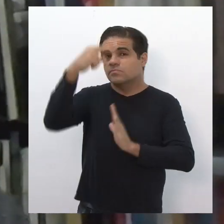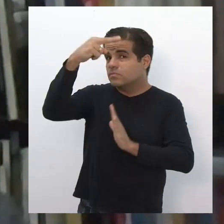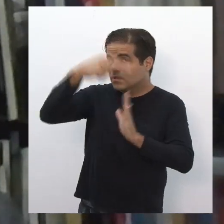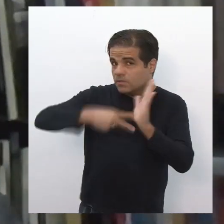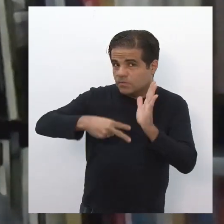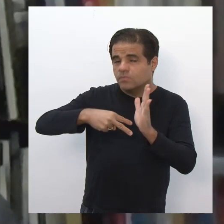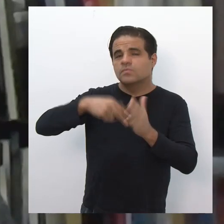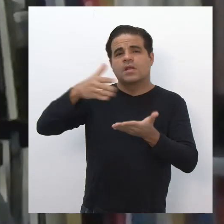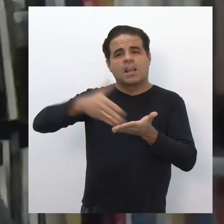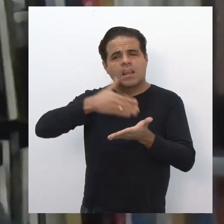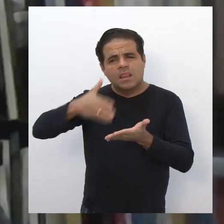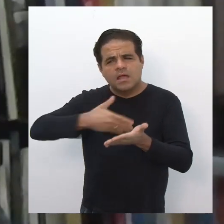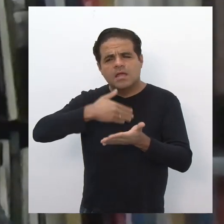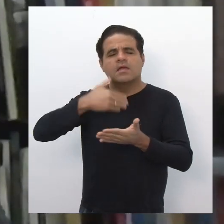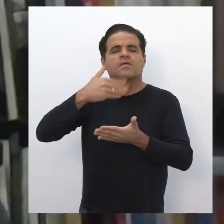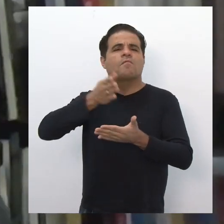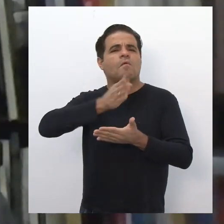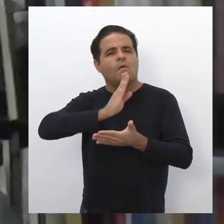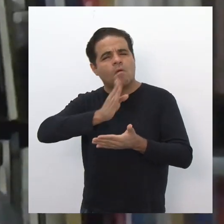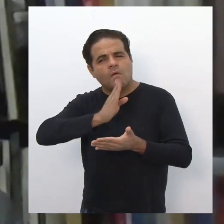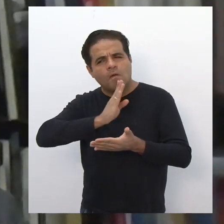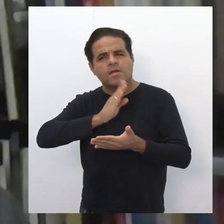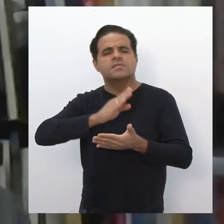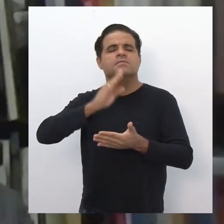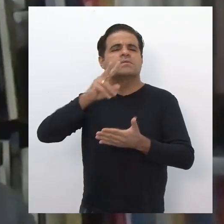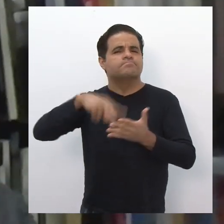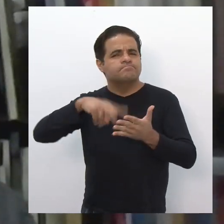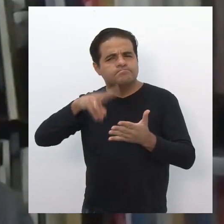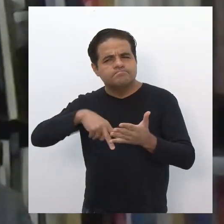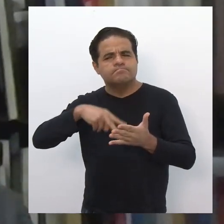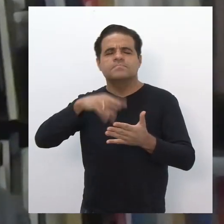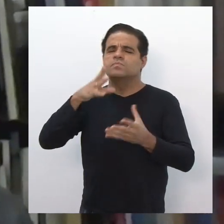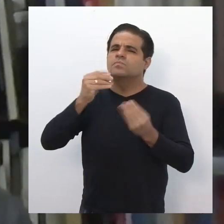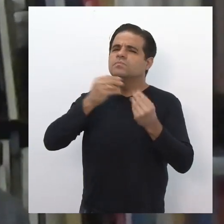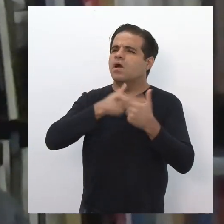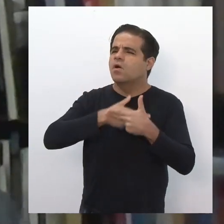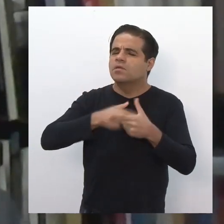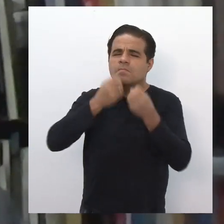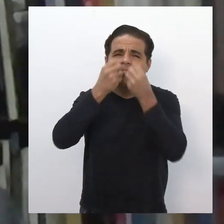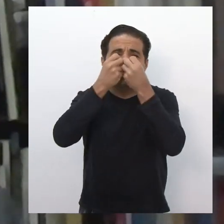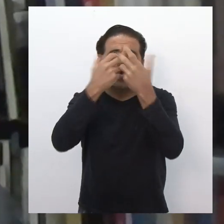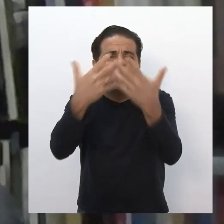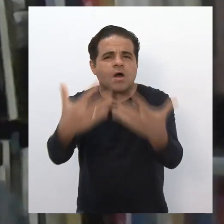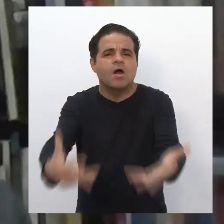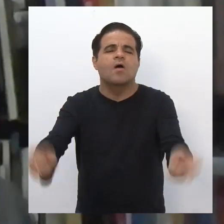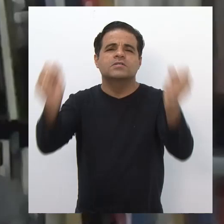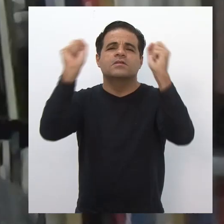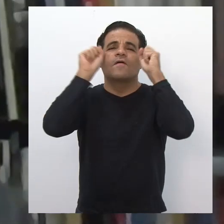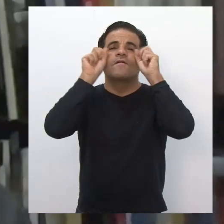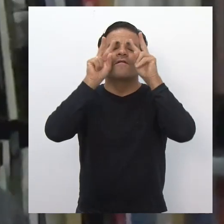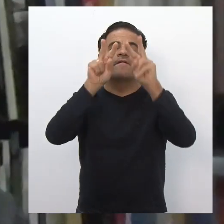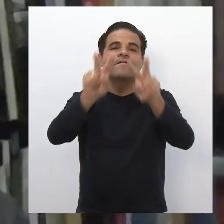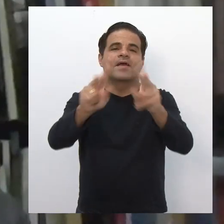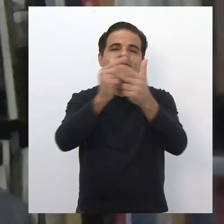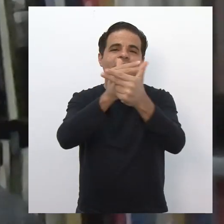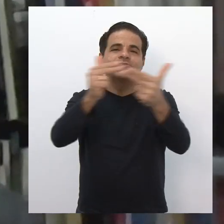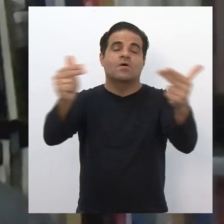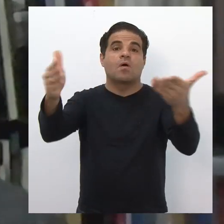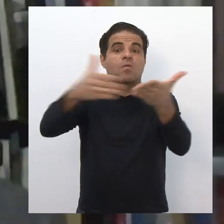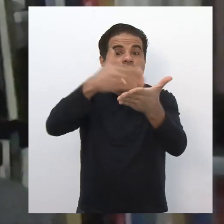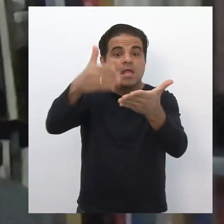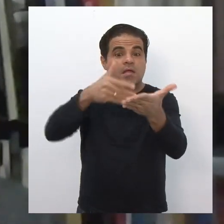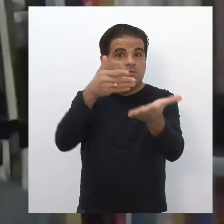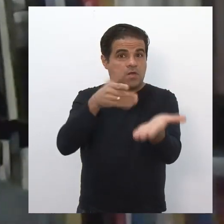né? Por livros e pelo conhecimento da literatura. Foi muito bom ter visto isso, né? E aí o livro que